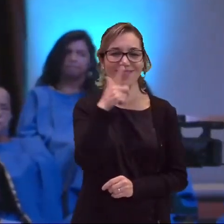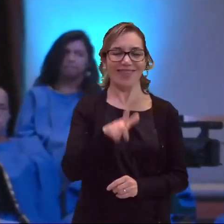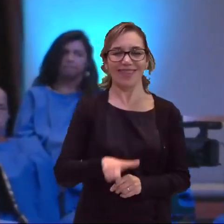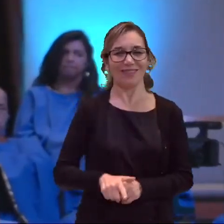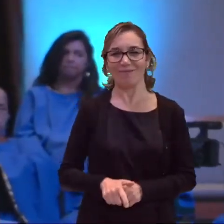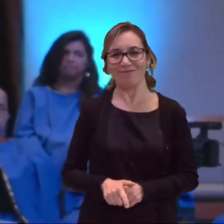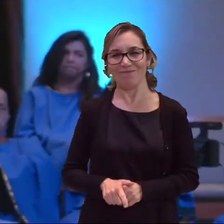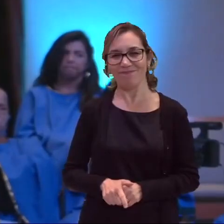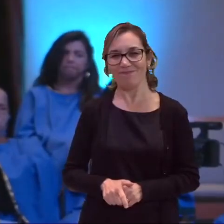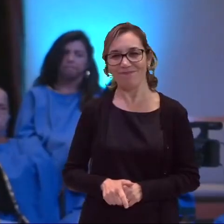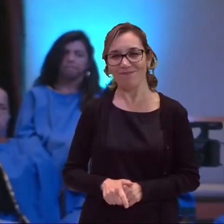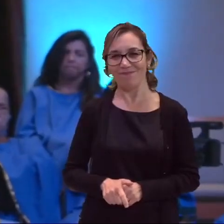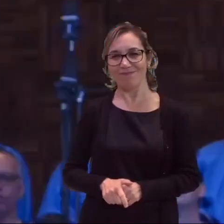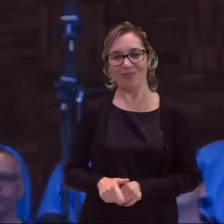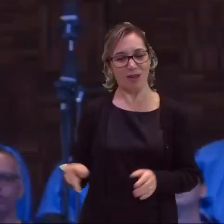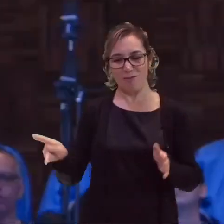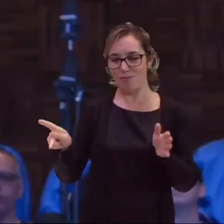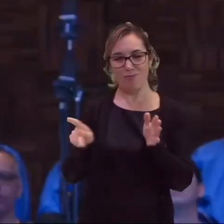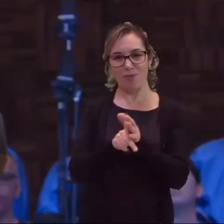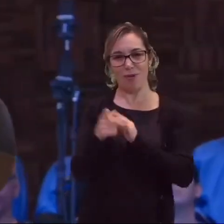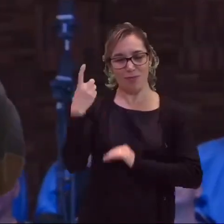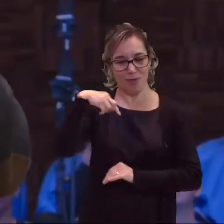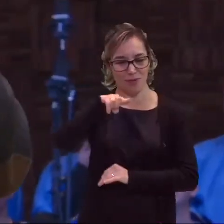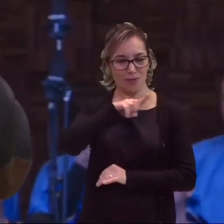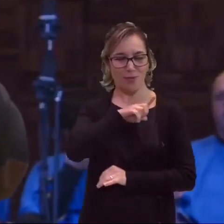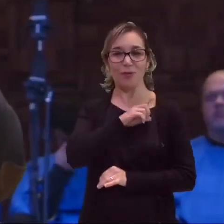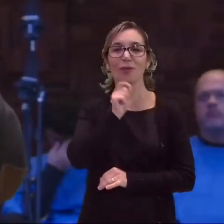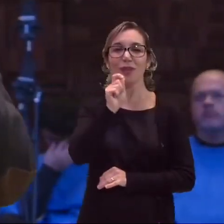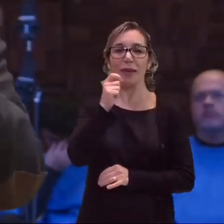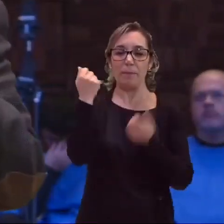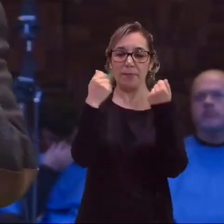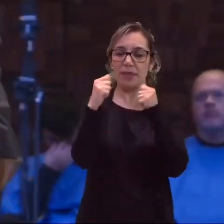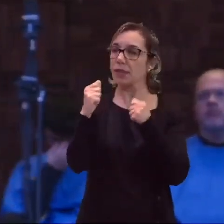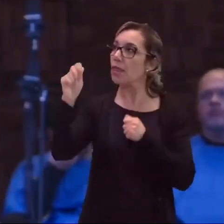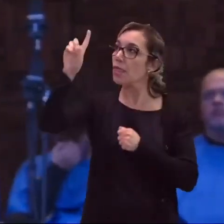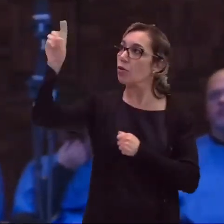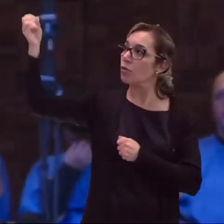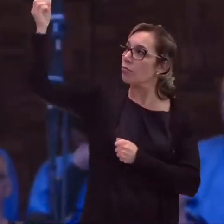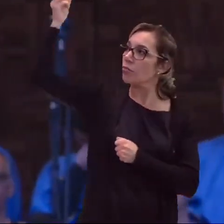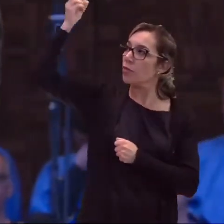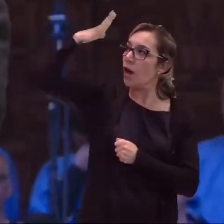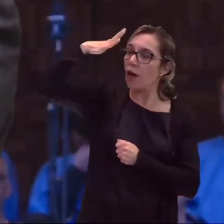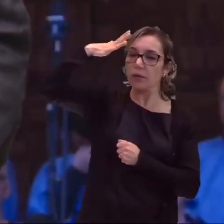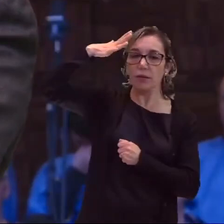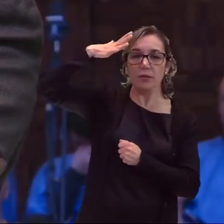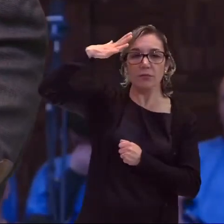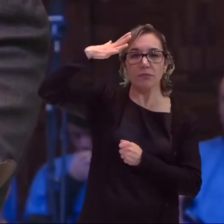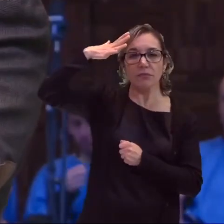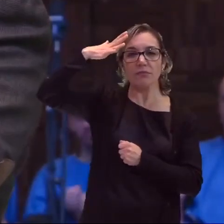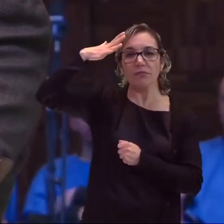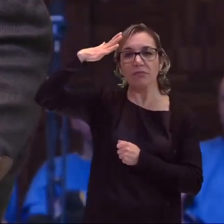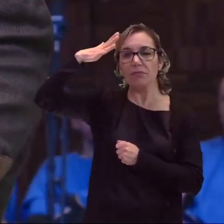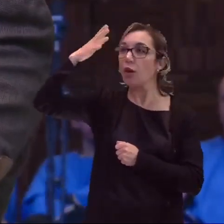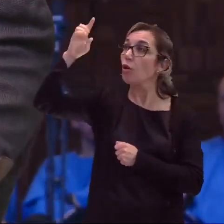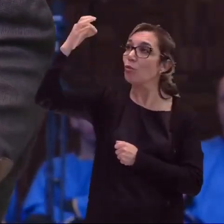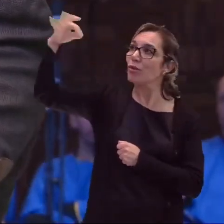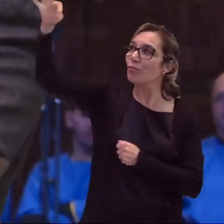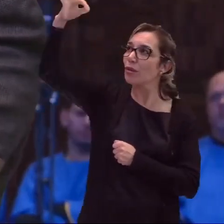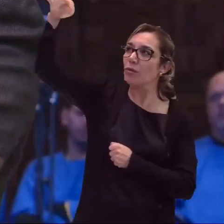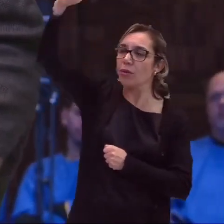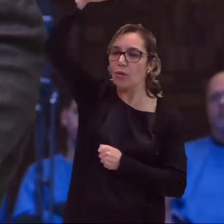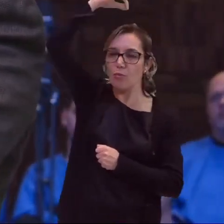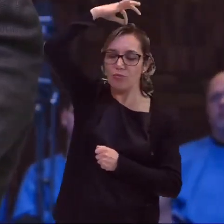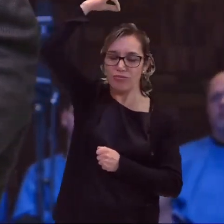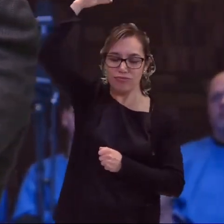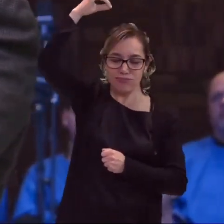Oi Fábia Santificação é um ato da Graça de Deus onde o Espírito Santo entra dentro de